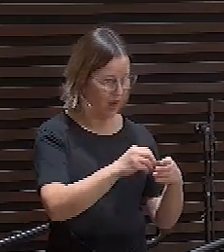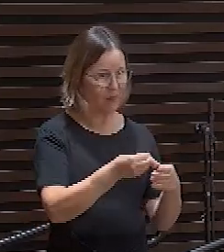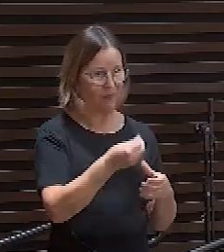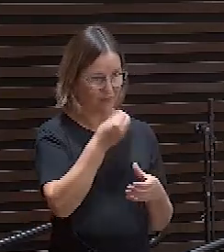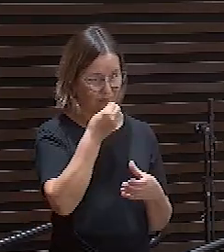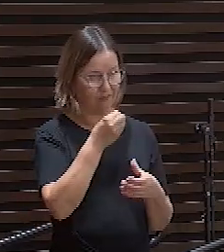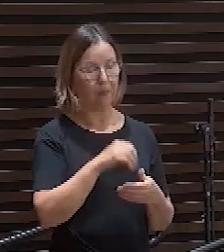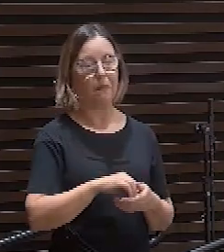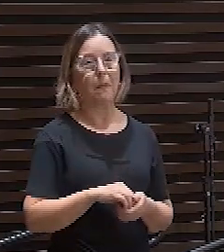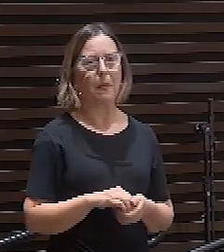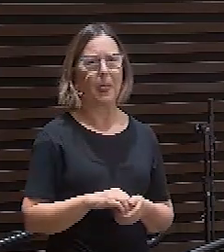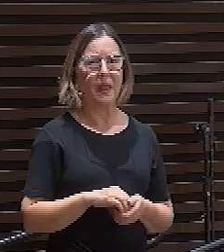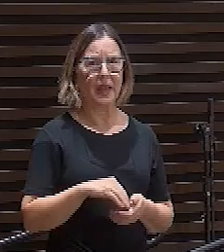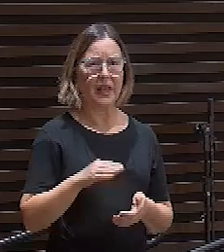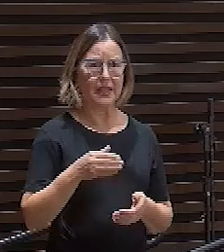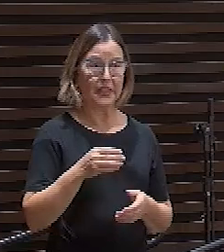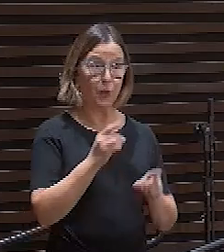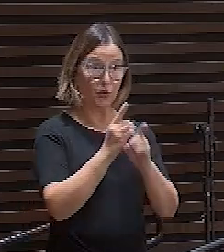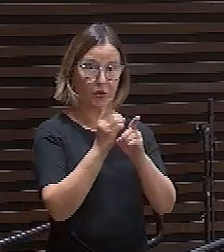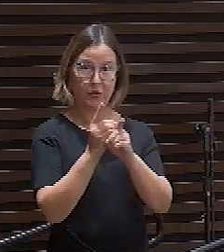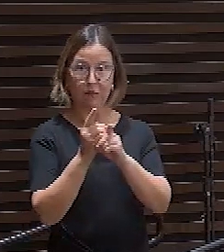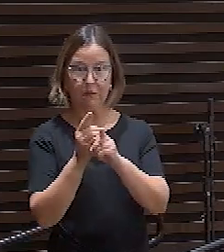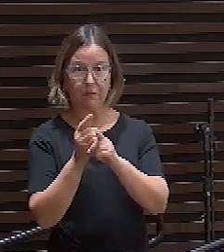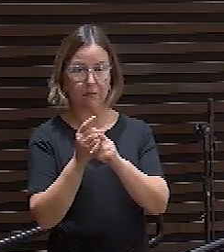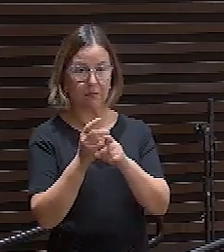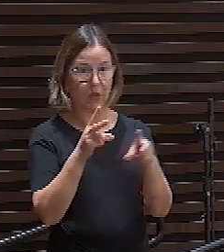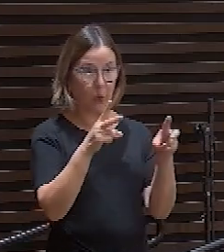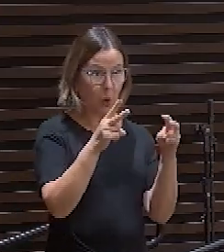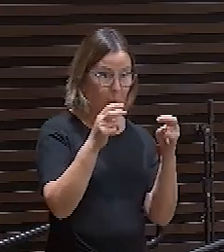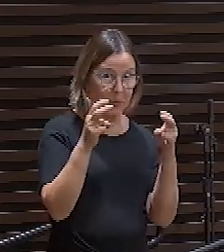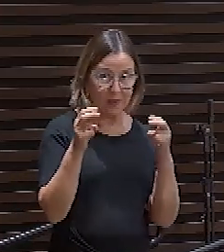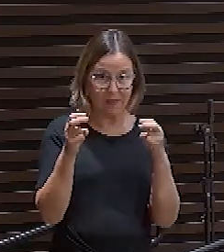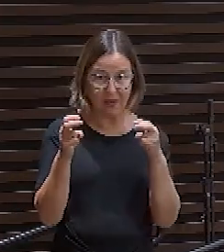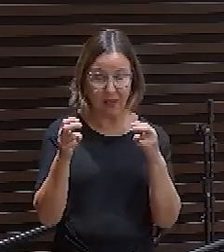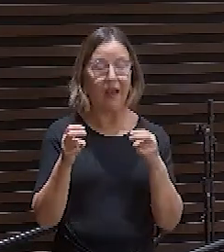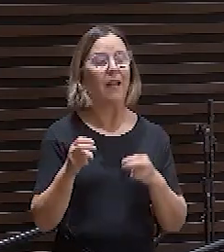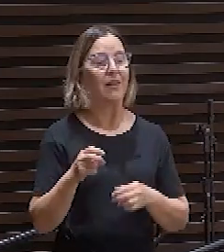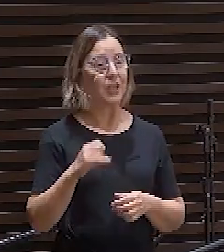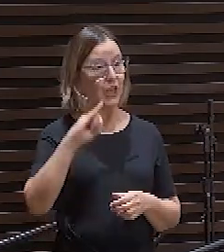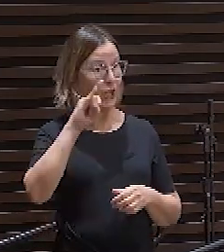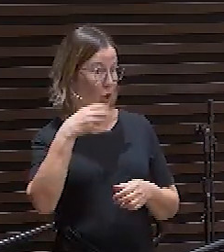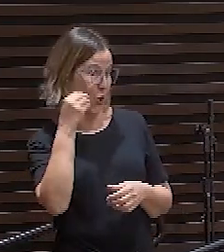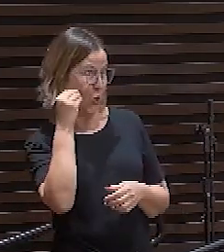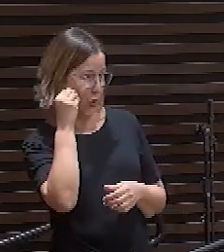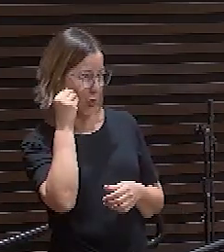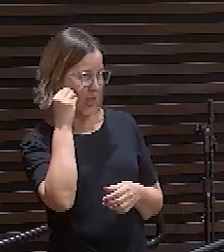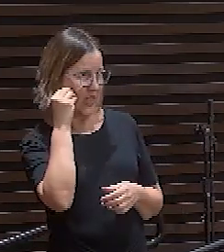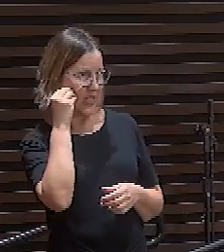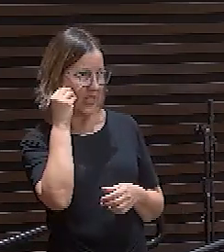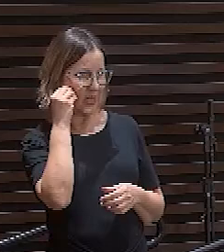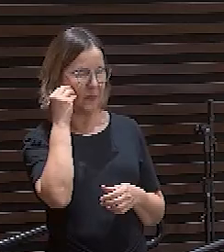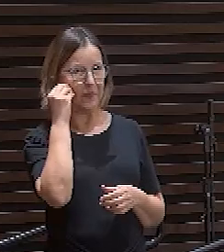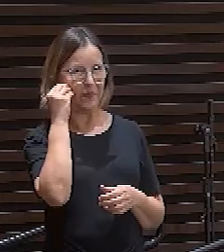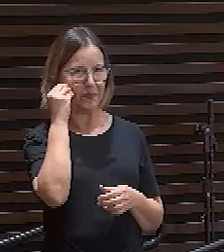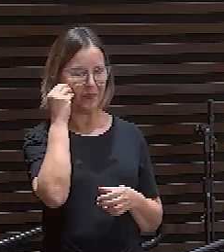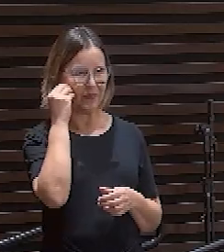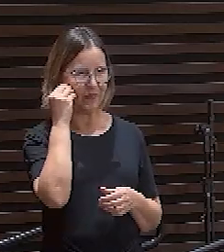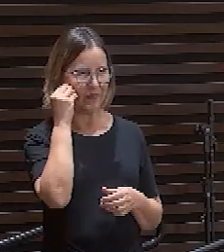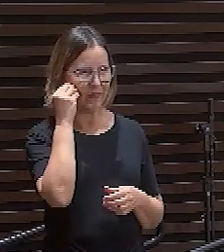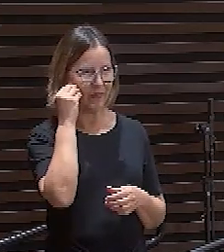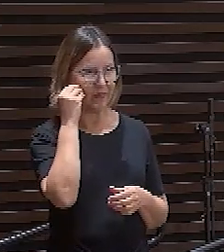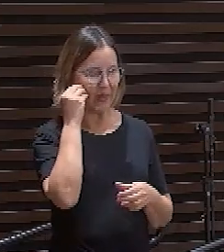E eles ficam prestando atenção. Judas, então, se identifica, né? Pega juntamente com o